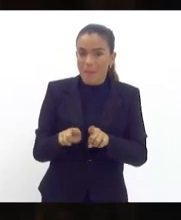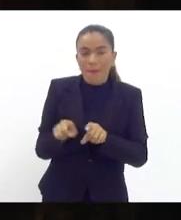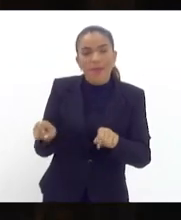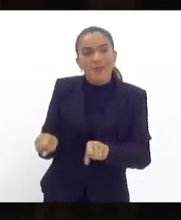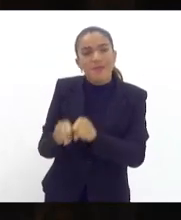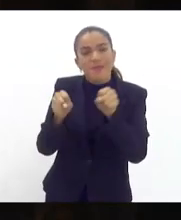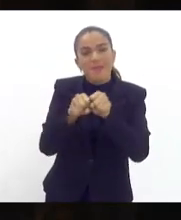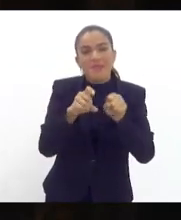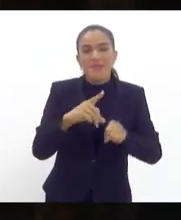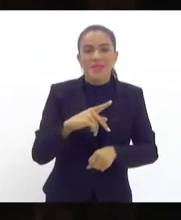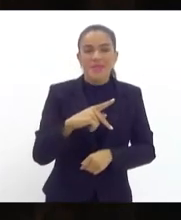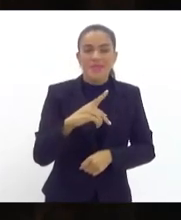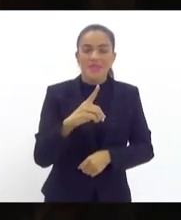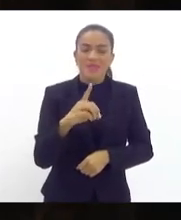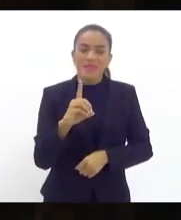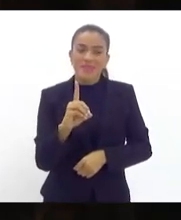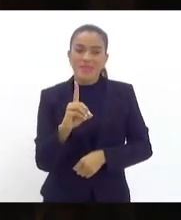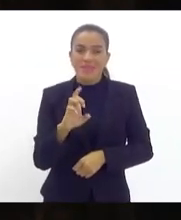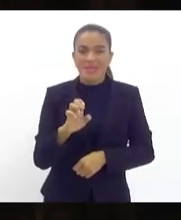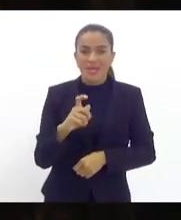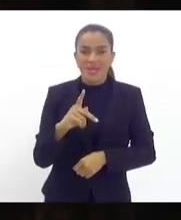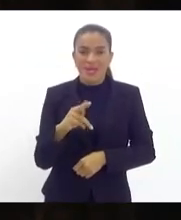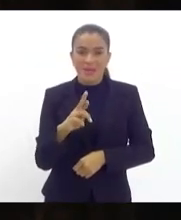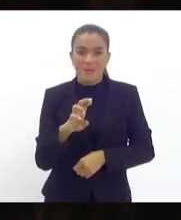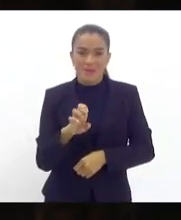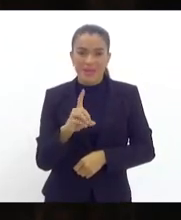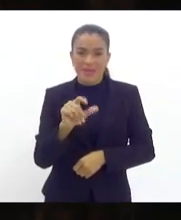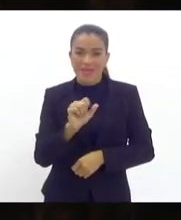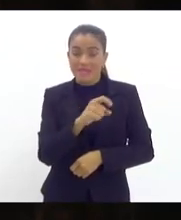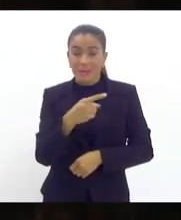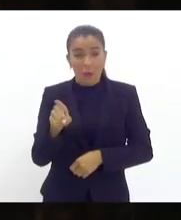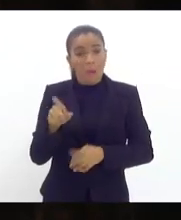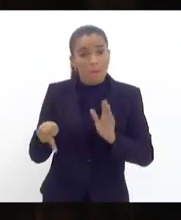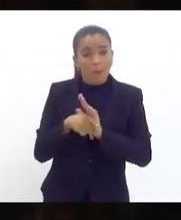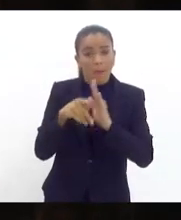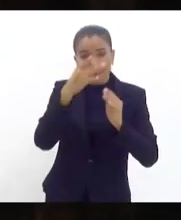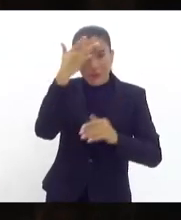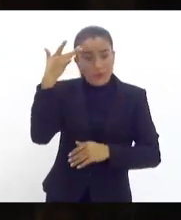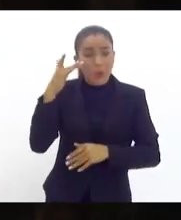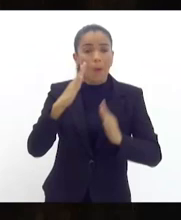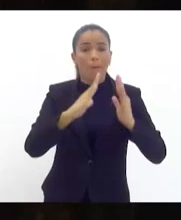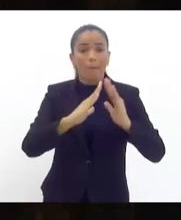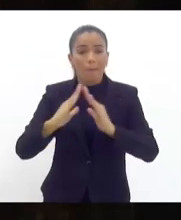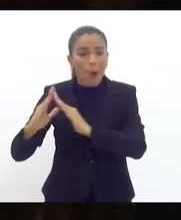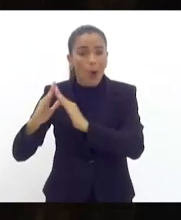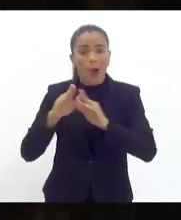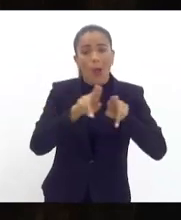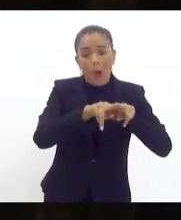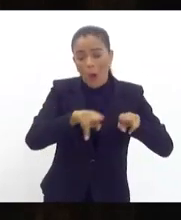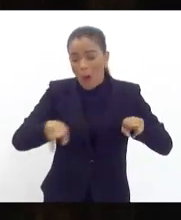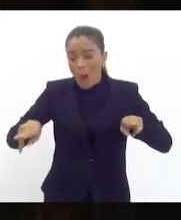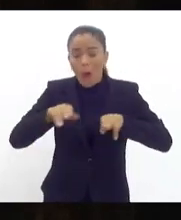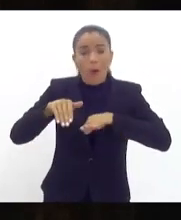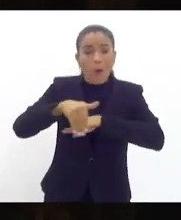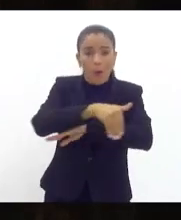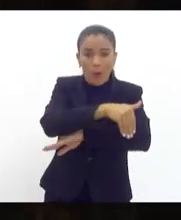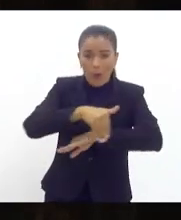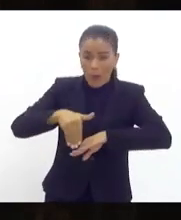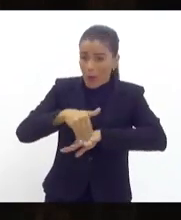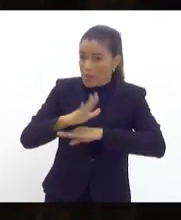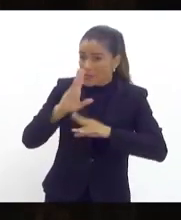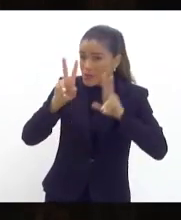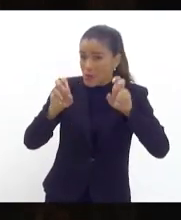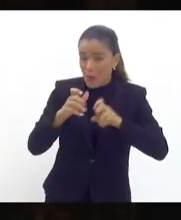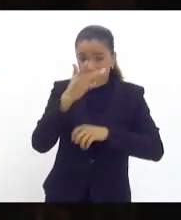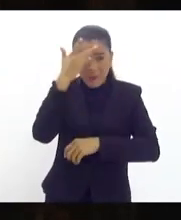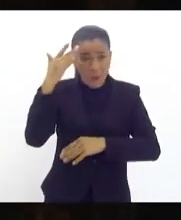seria realmente a questão dos moradores de rua quando nós olhamos e aqui foi muito dito isso só que a questão dos moradores